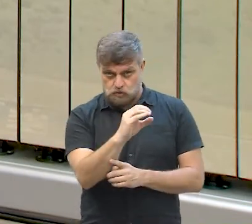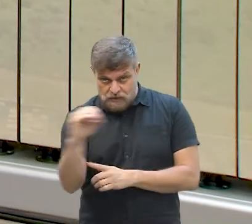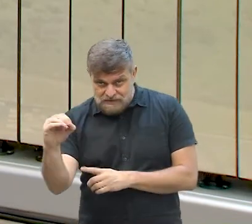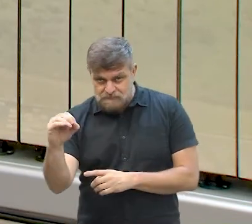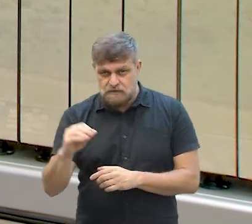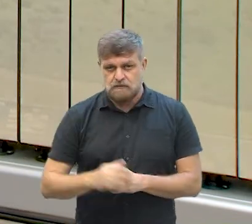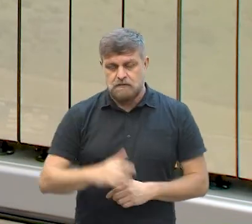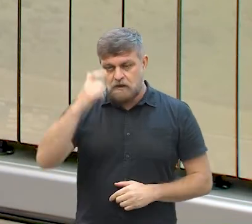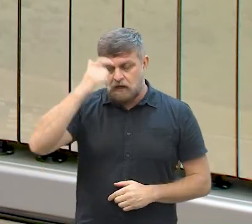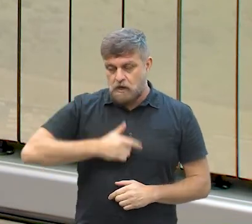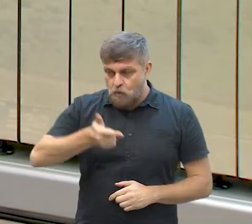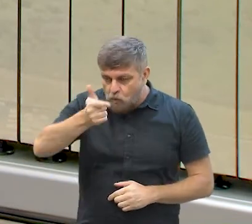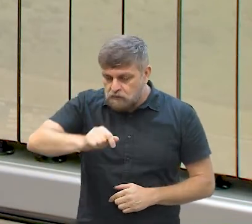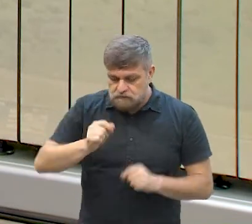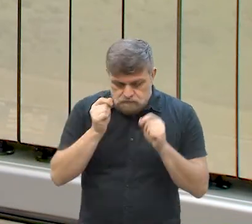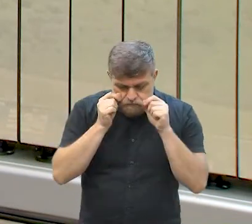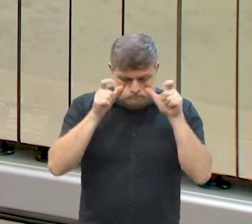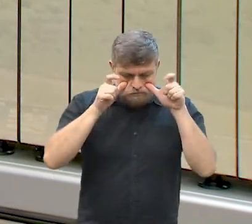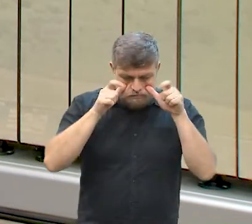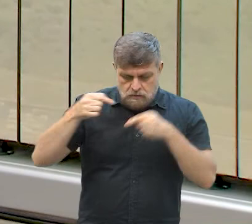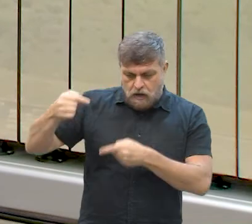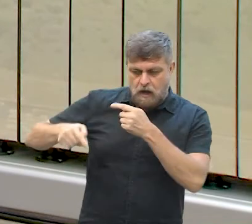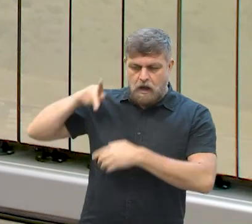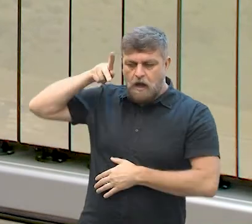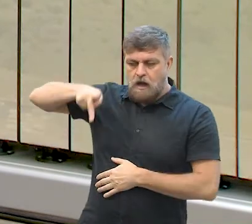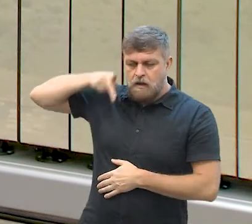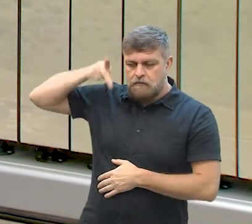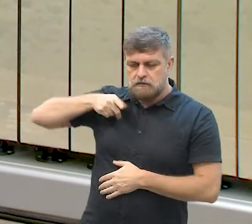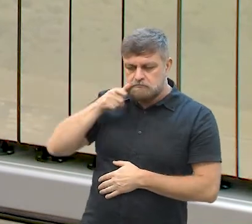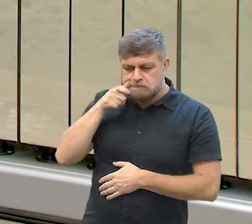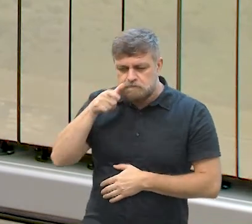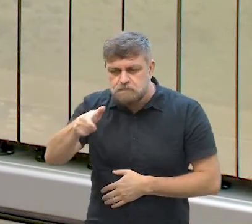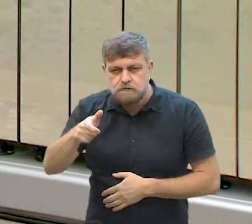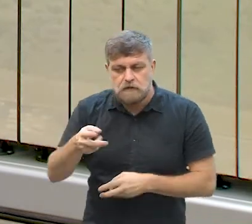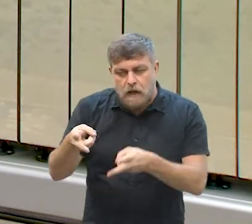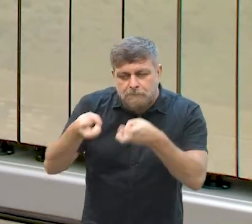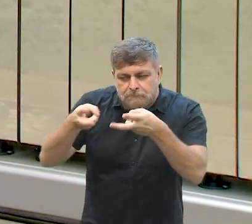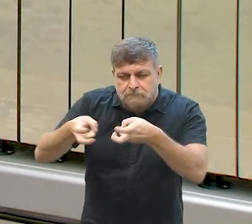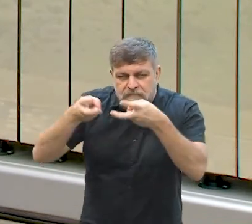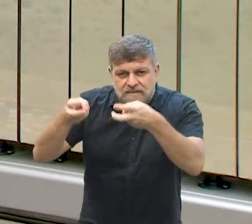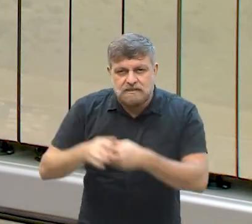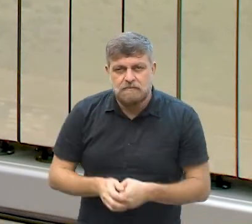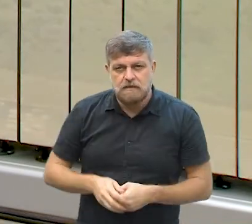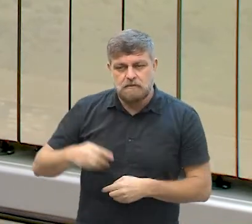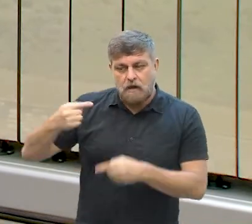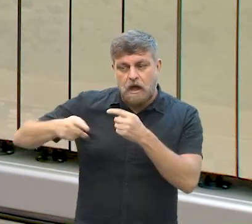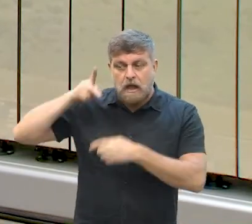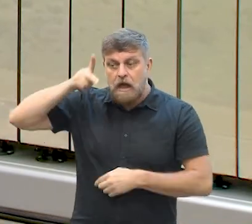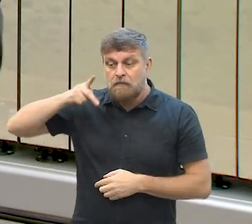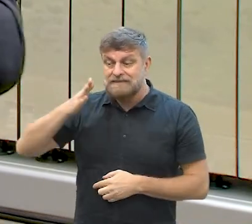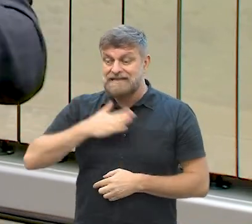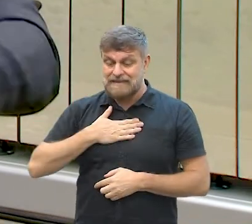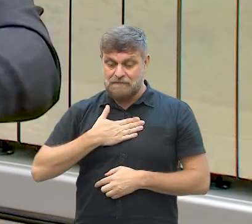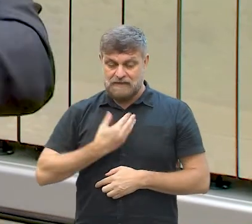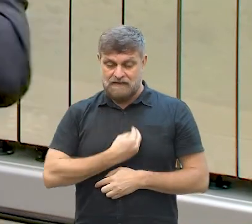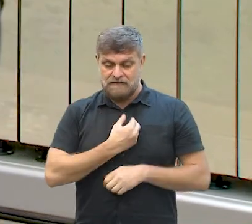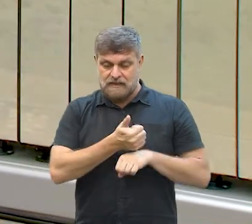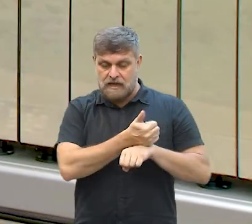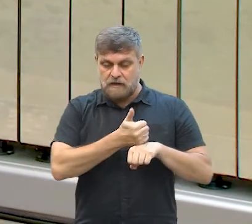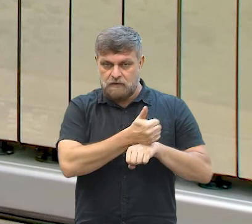né, vamos colocar os anos 2000, mais uma vez eu despertei para a política, vendo a importância da política na